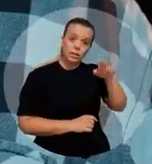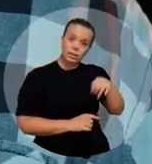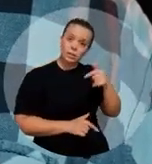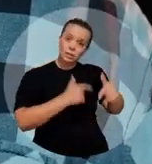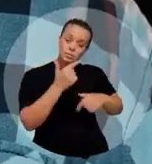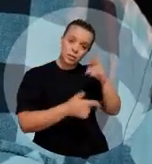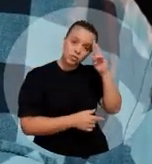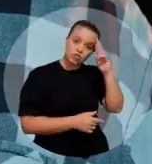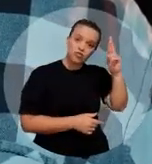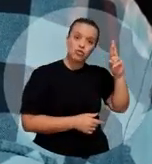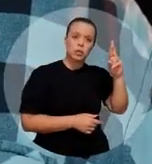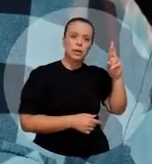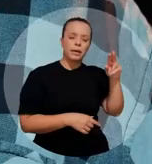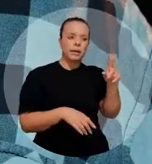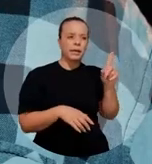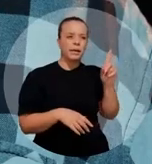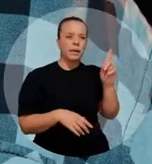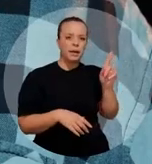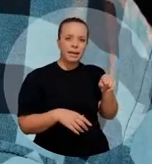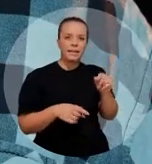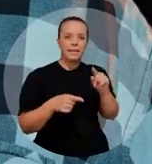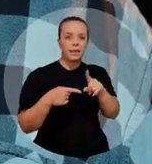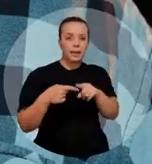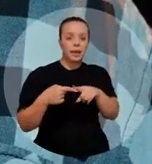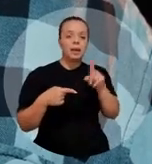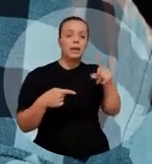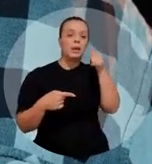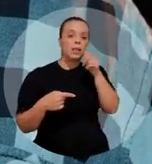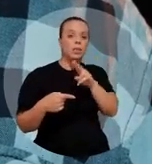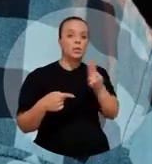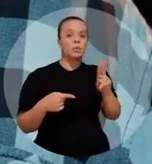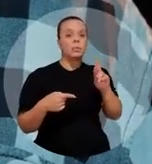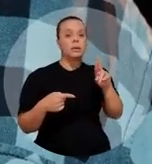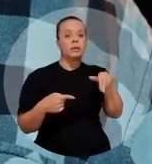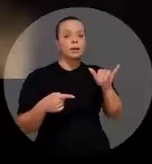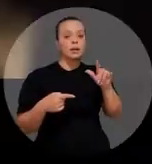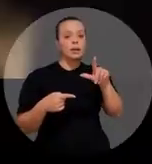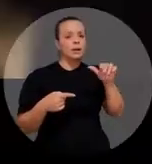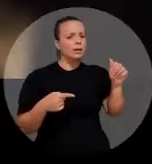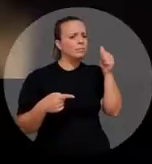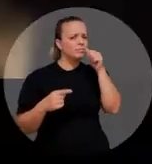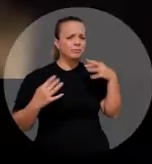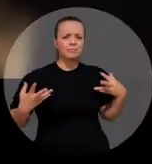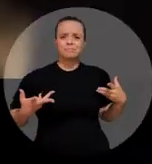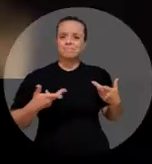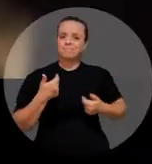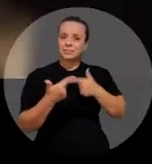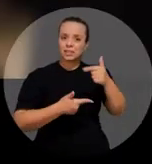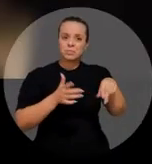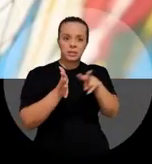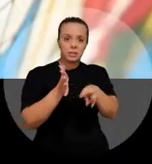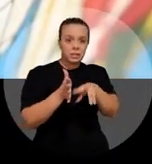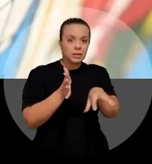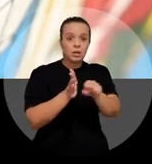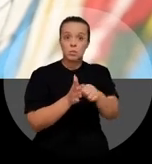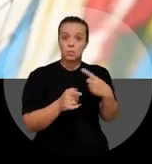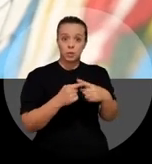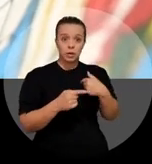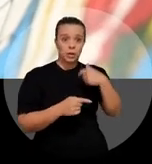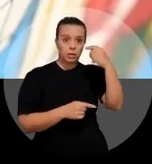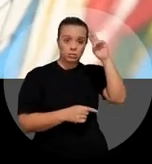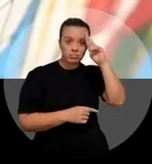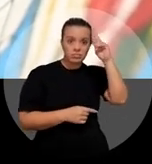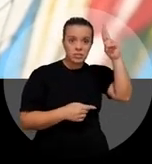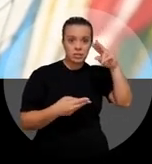quem vai dirigir também a animação é a Raila Borges. maravilhosa do audiovisual, quem vai dirigir, porque eu não